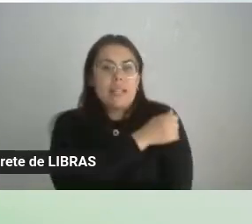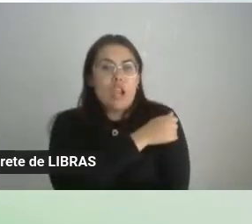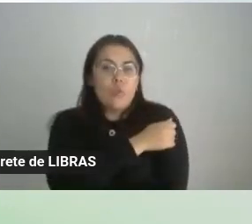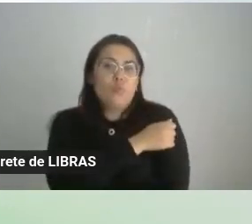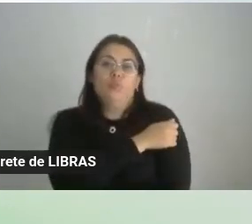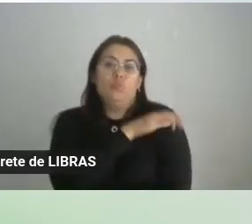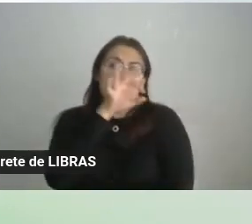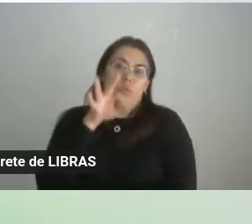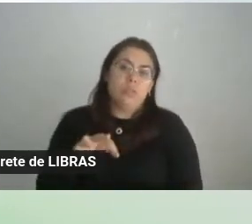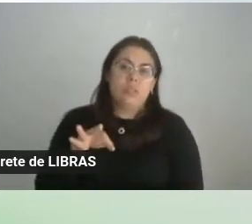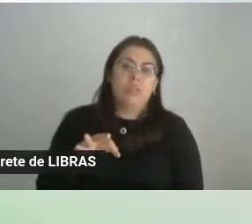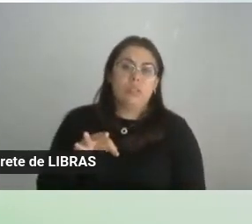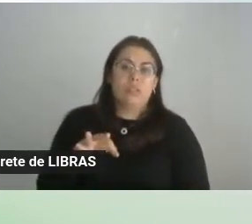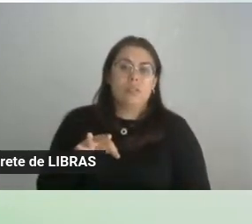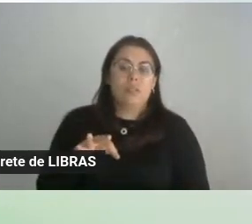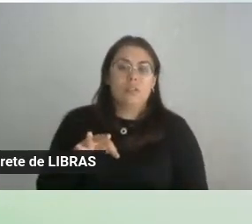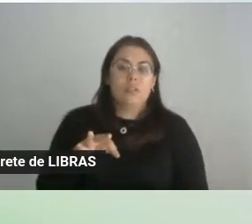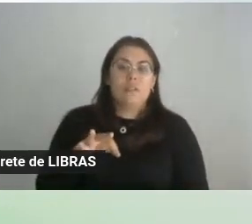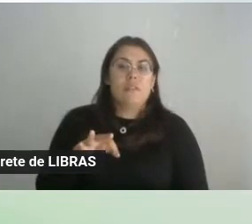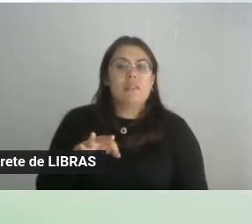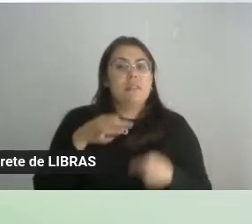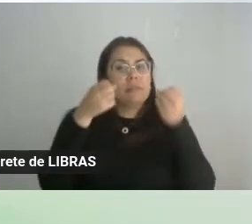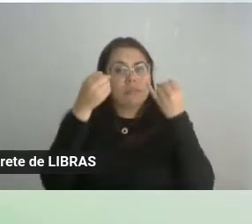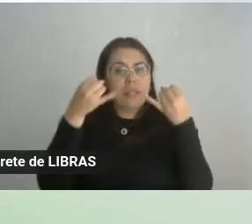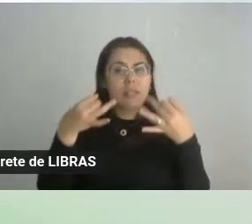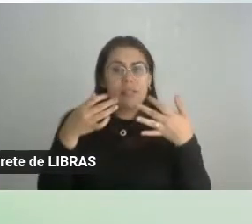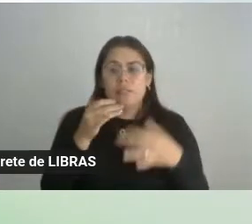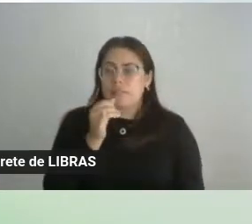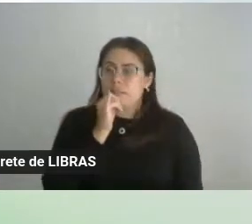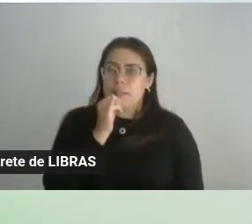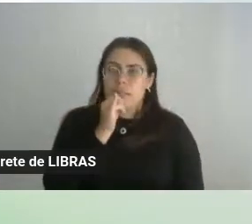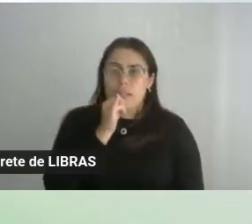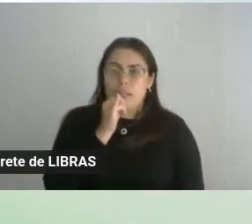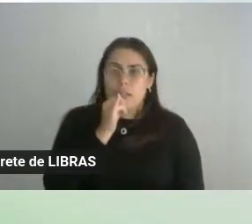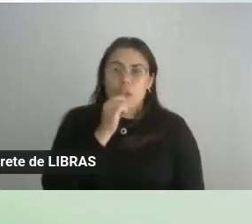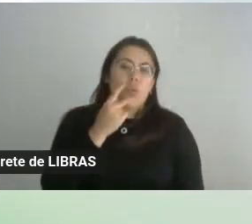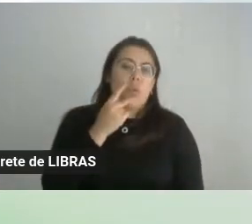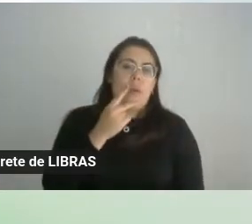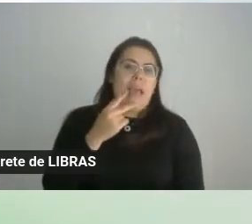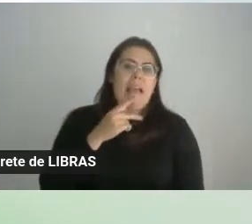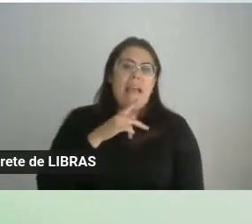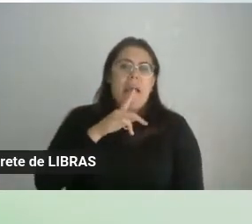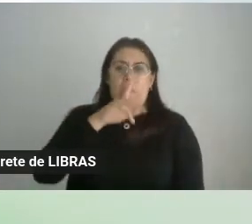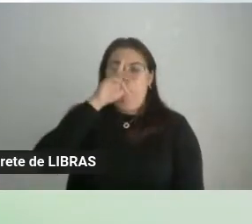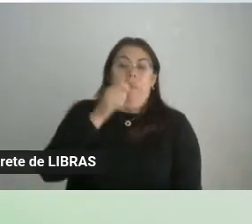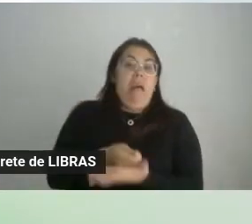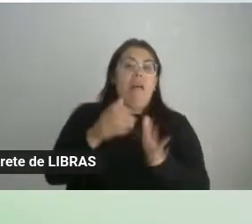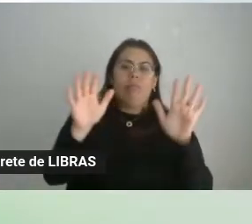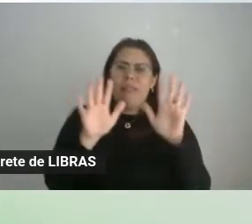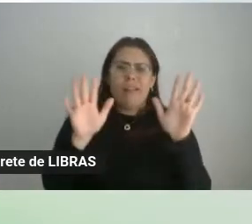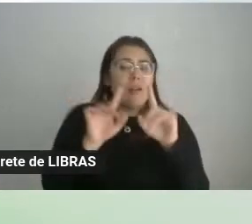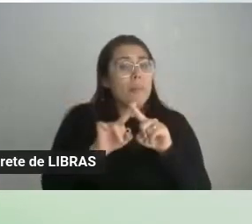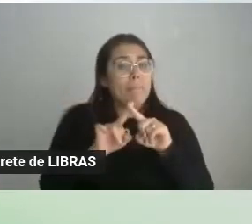imediato, introduza esse assunto nesse momento. Não digo aqui dar um esporro ou algo de dar uma bronca, né? Mas introduzir isso